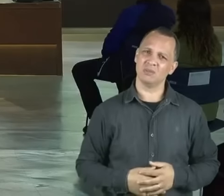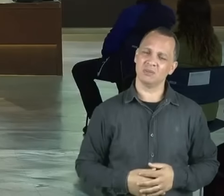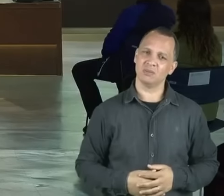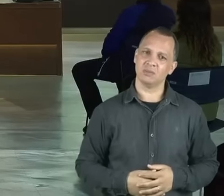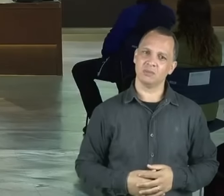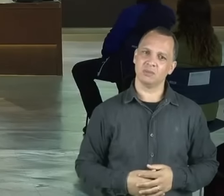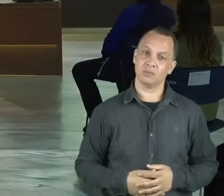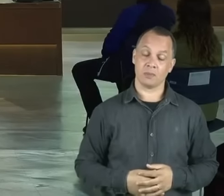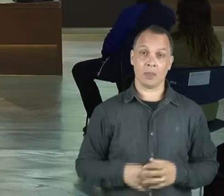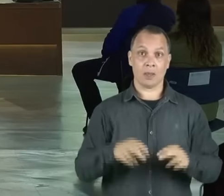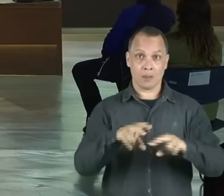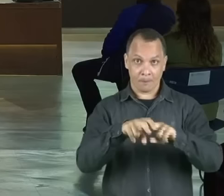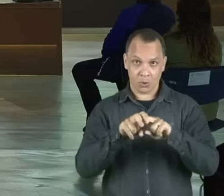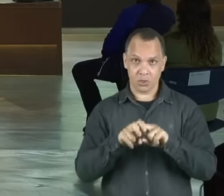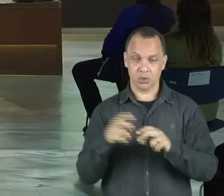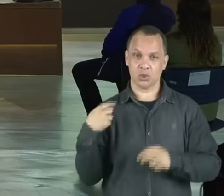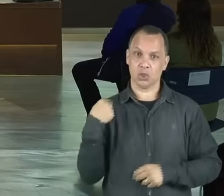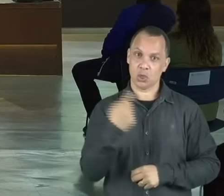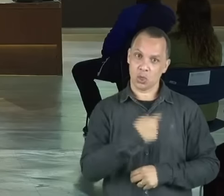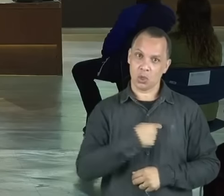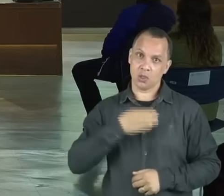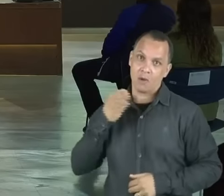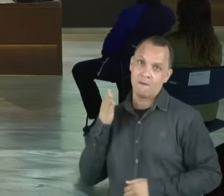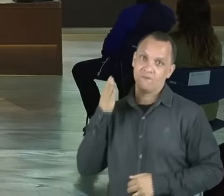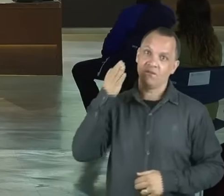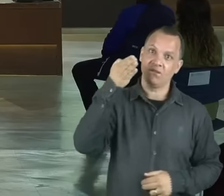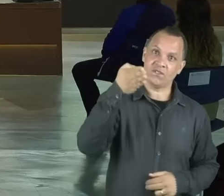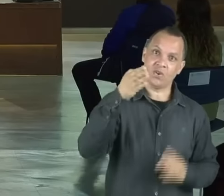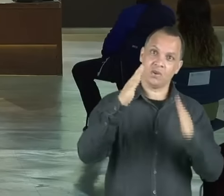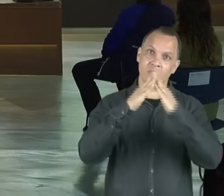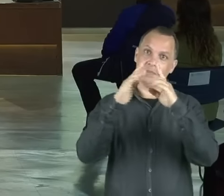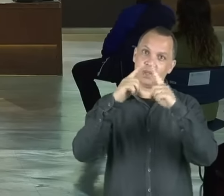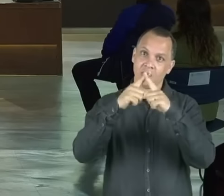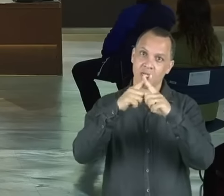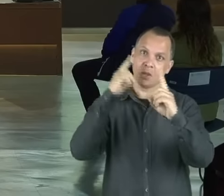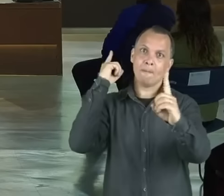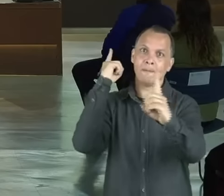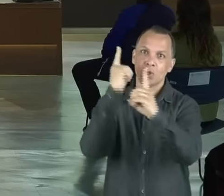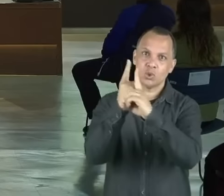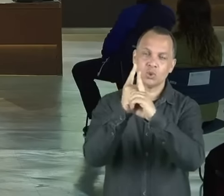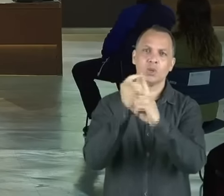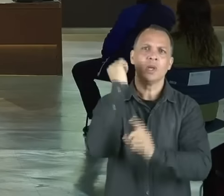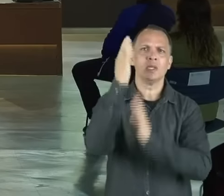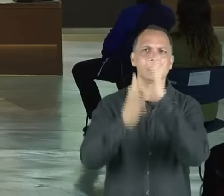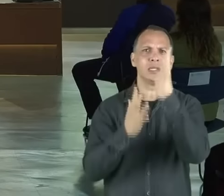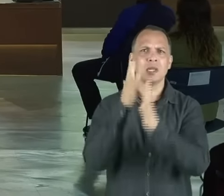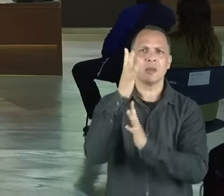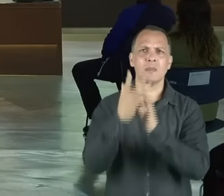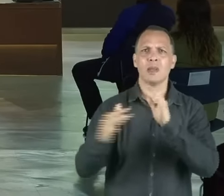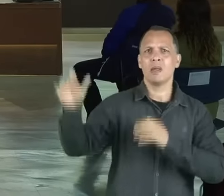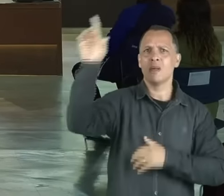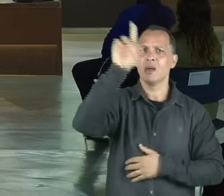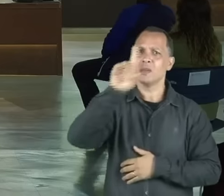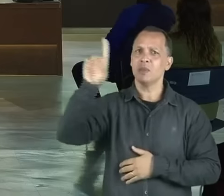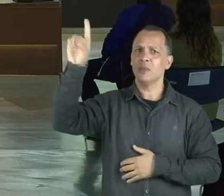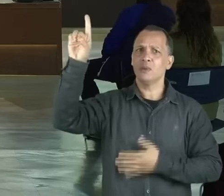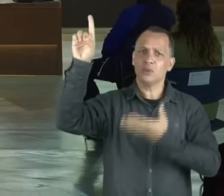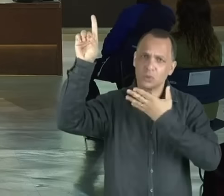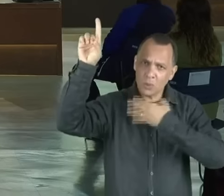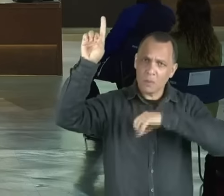então a gente saiu de casa para a gente se encontrar mas para agente celebrar a Deus nosso pai a